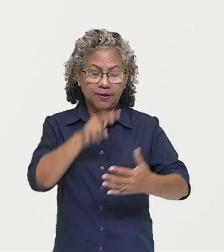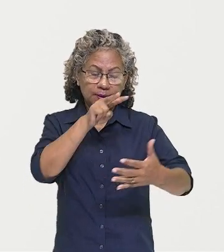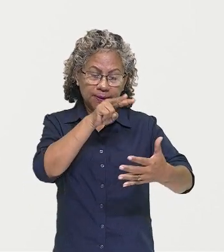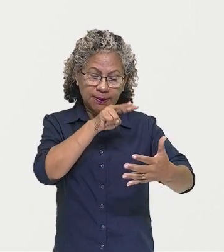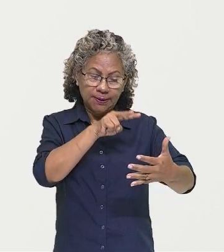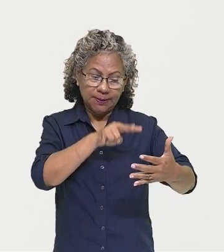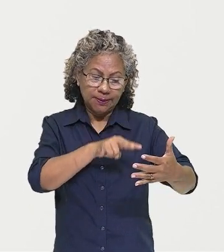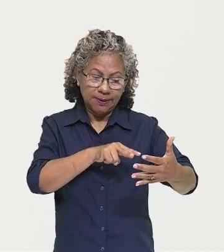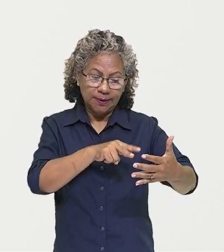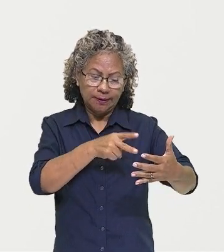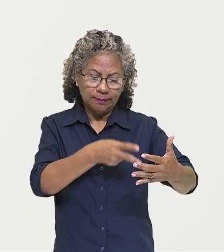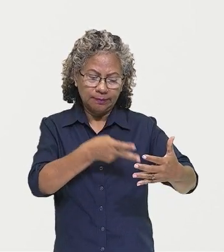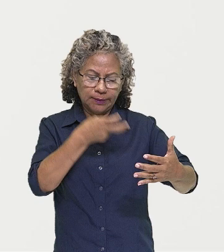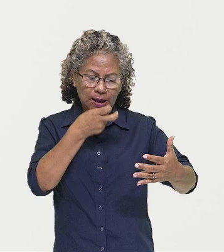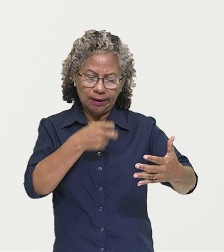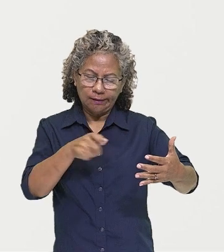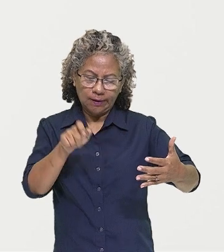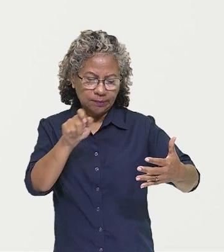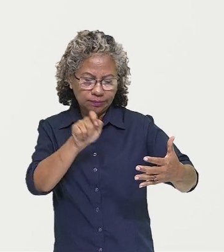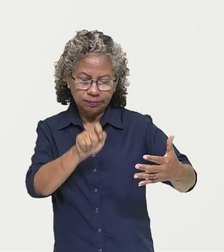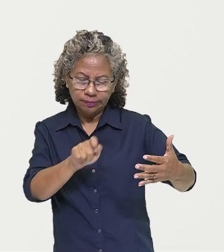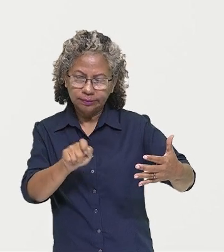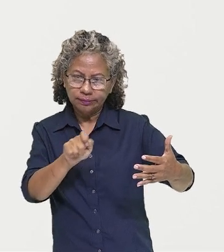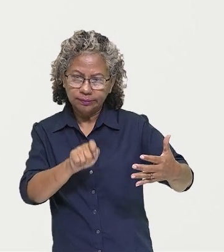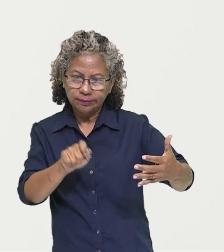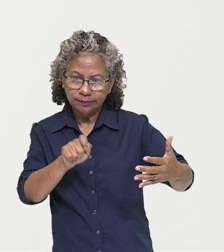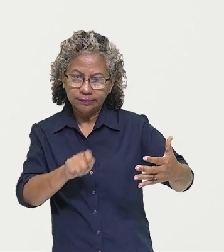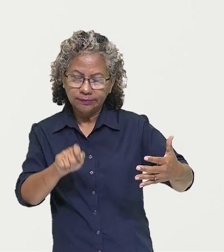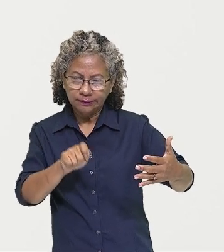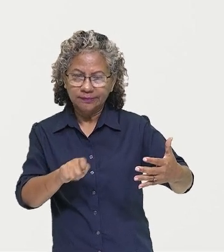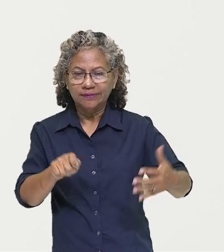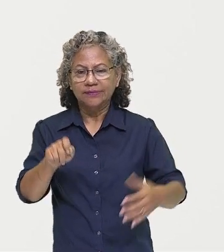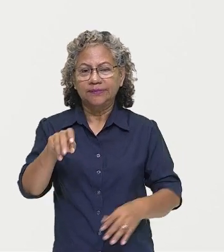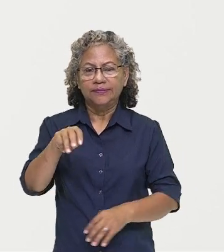dados. Eu tenho que a massa